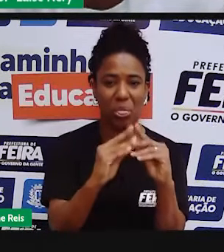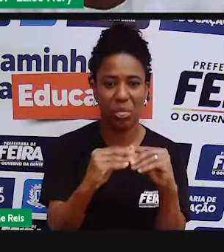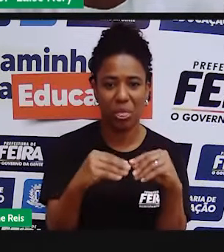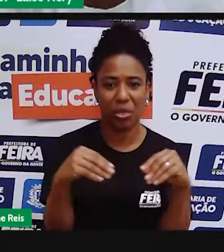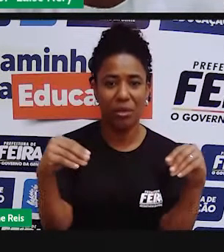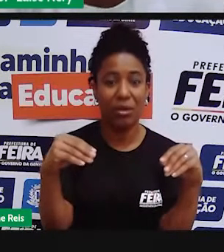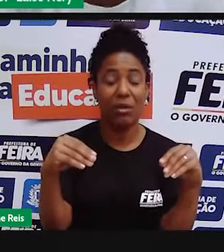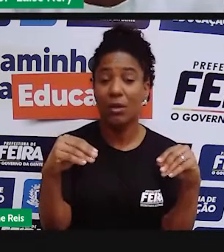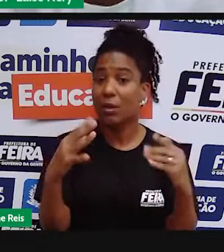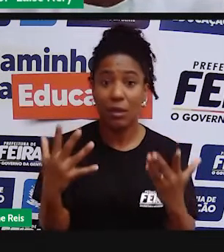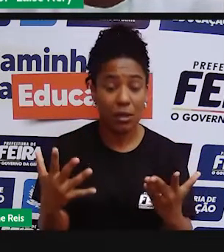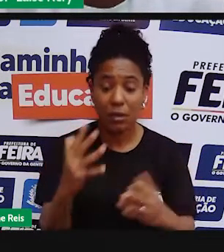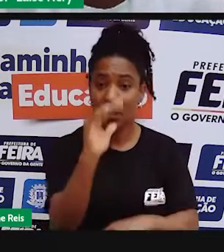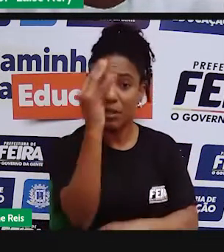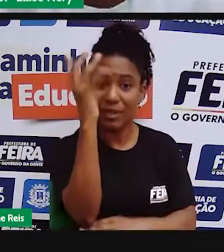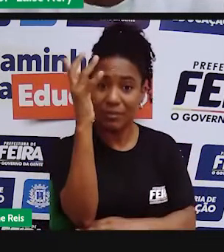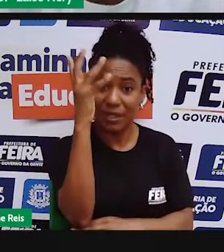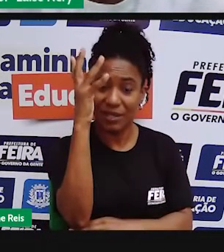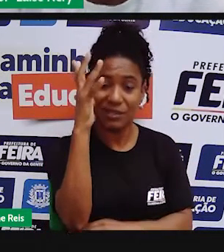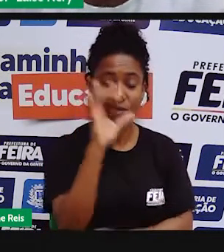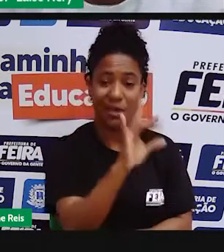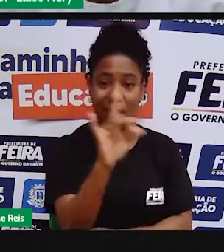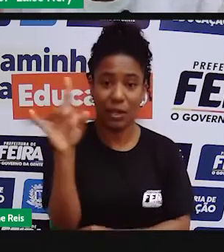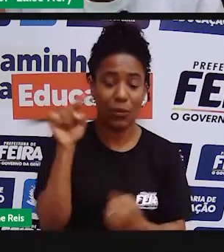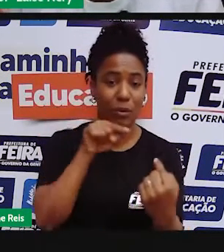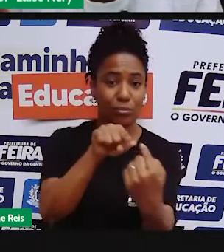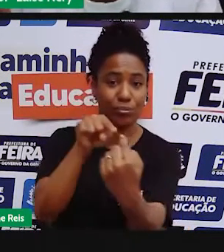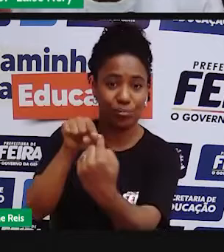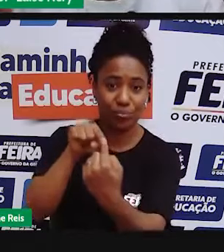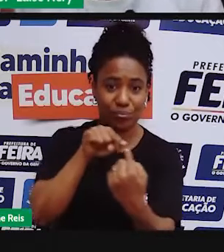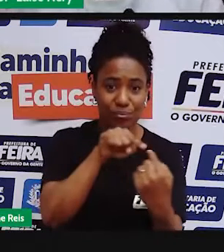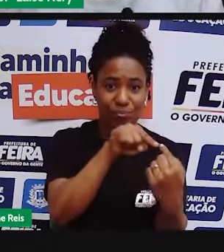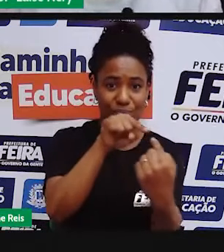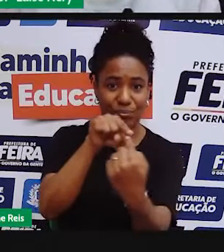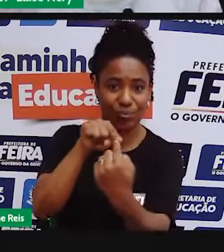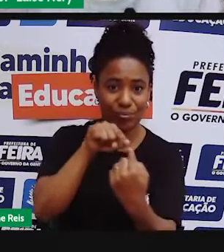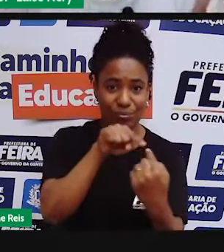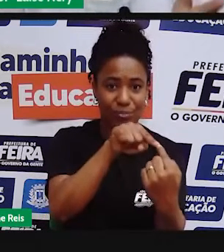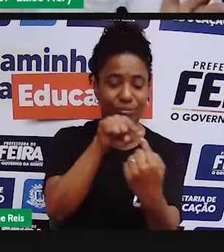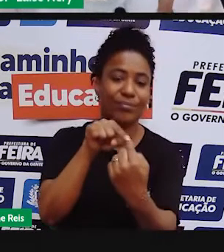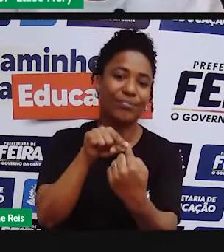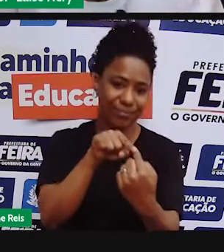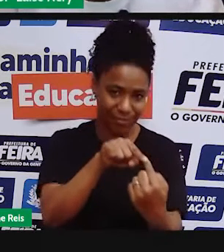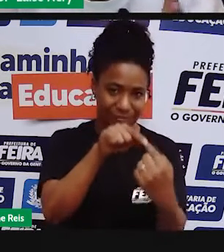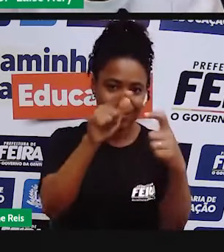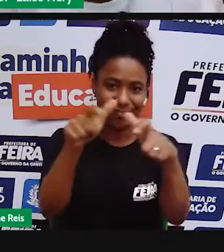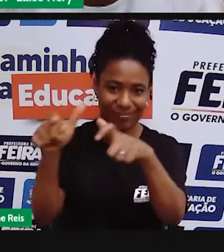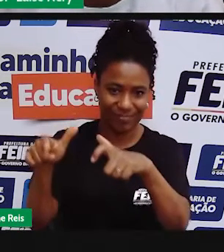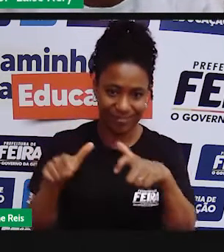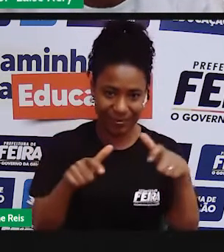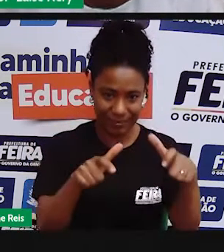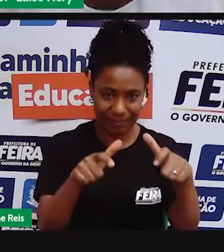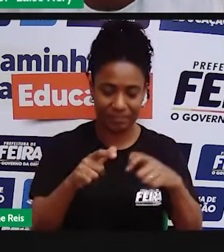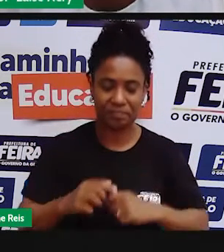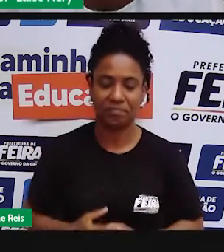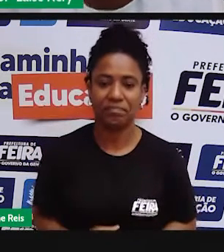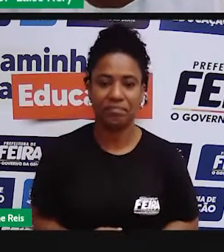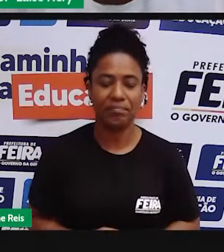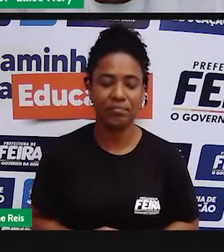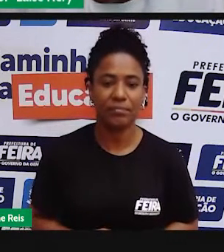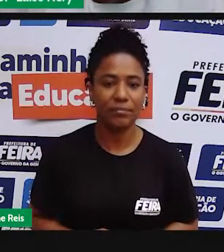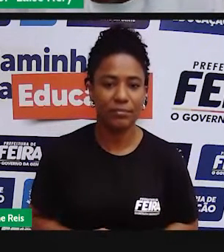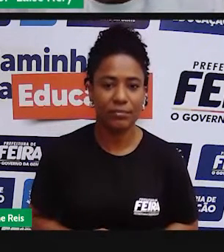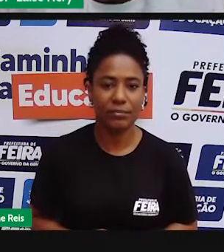Porque mesmo as plantas têm suas capacidades adaptativas. Eles se adaptam ao ambiente.